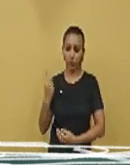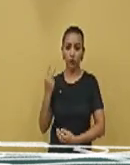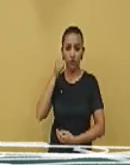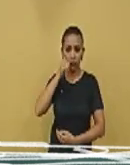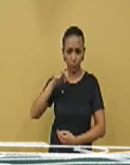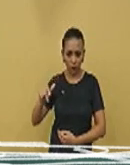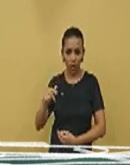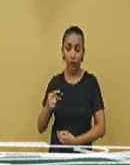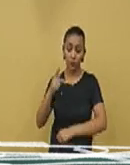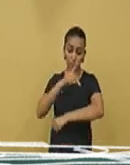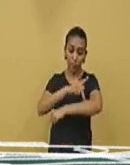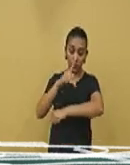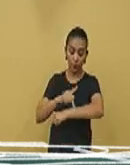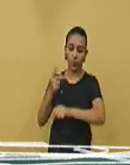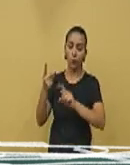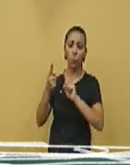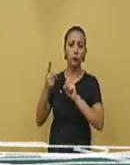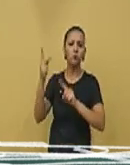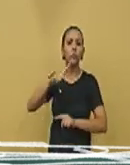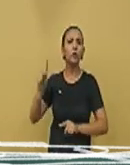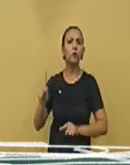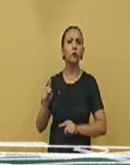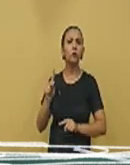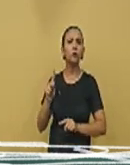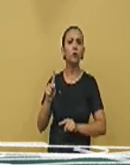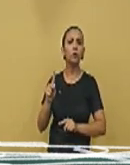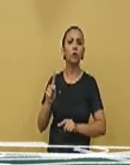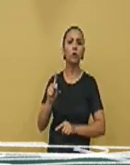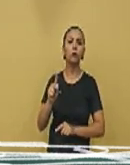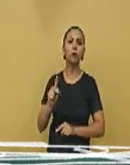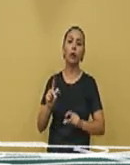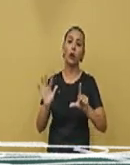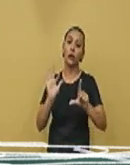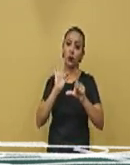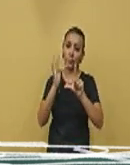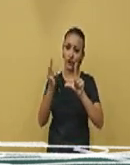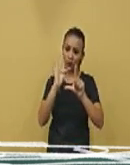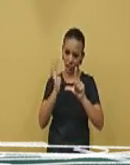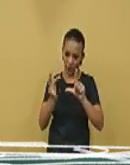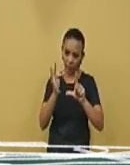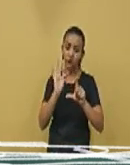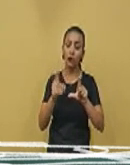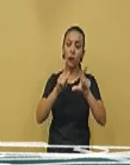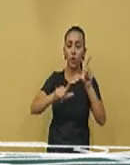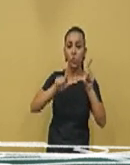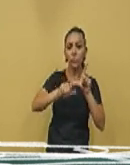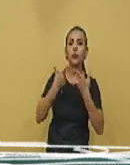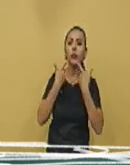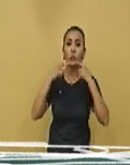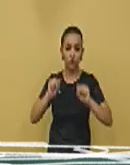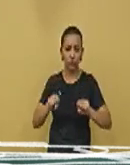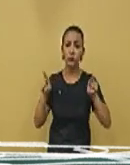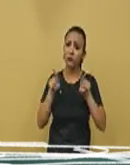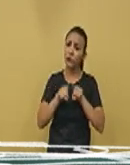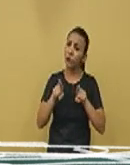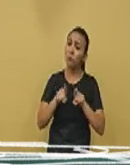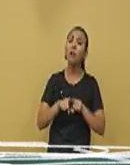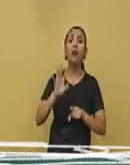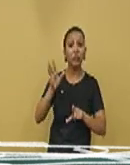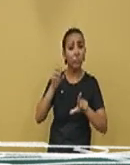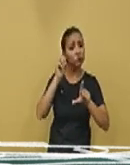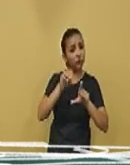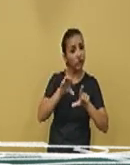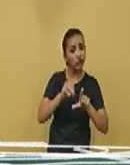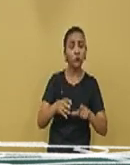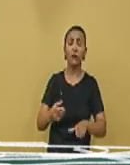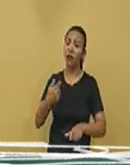uma pedagoga e outra professora da Facale, da área de letras, linguística, também são das licenciaturas.